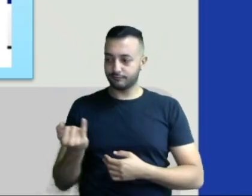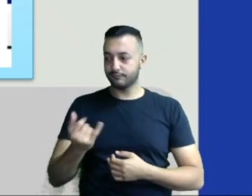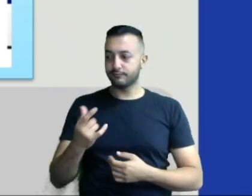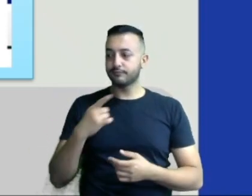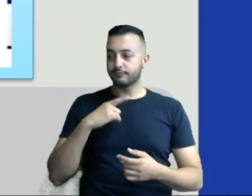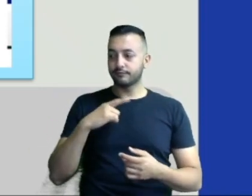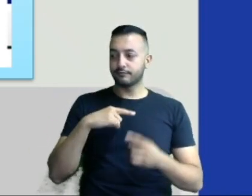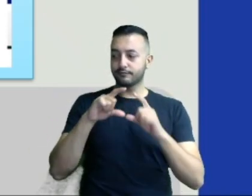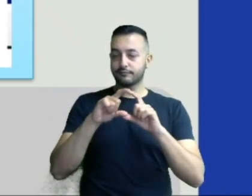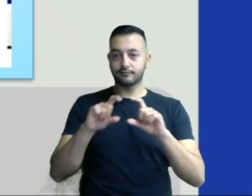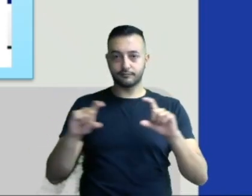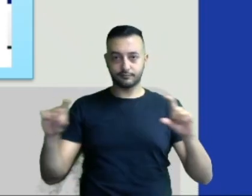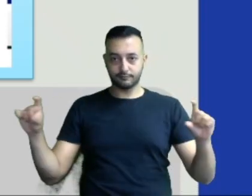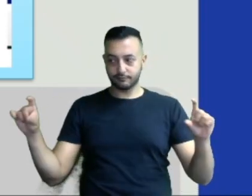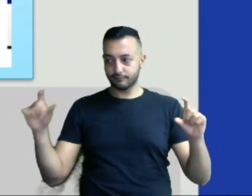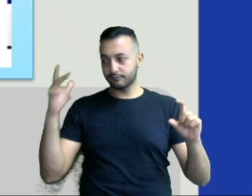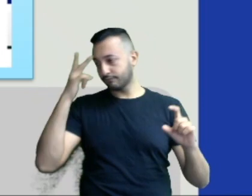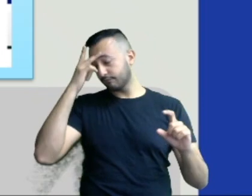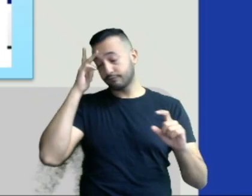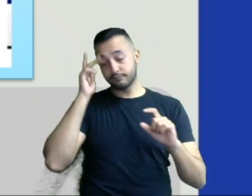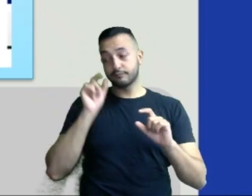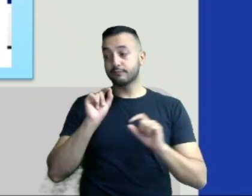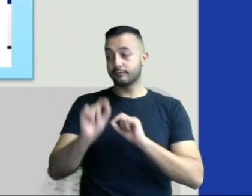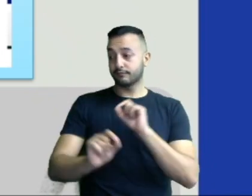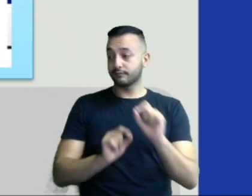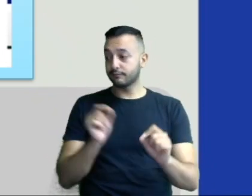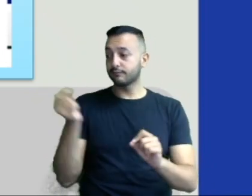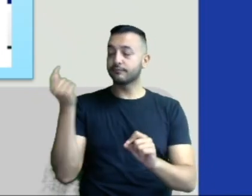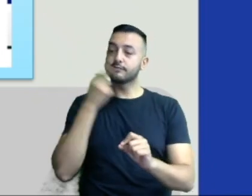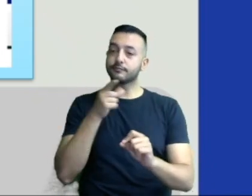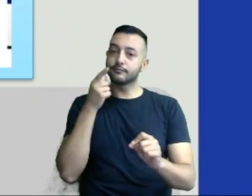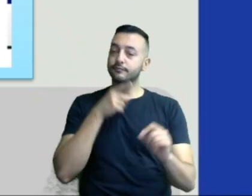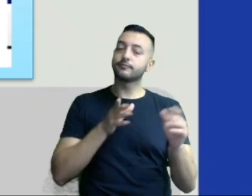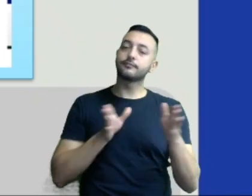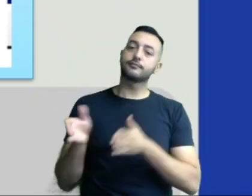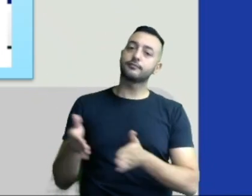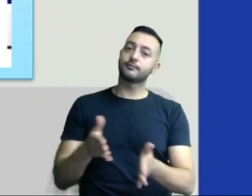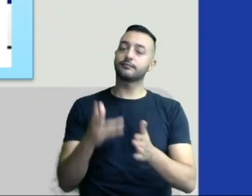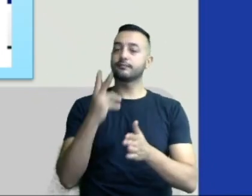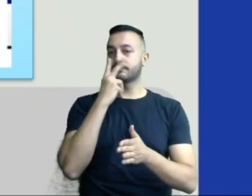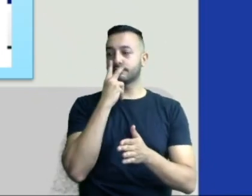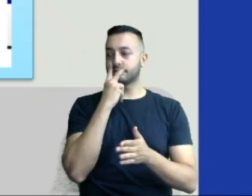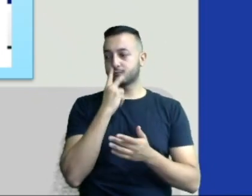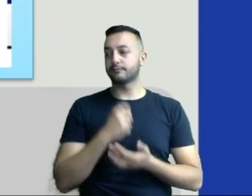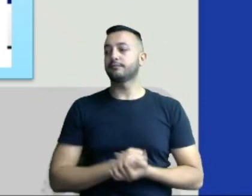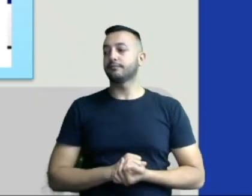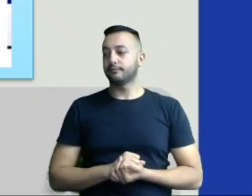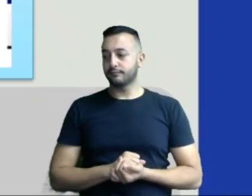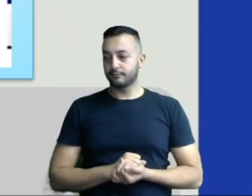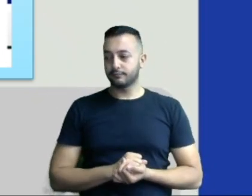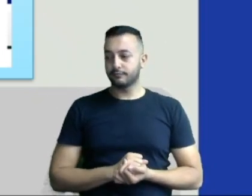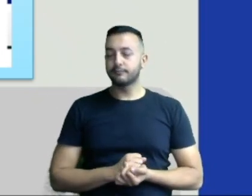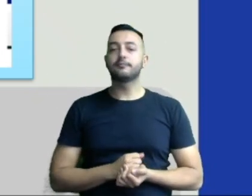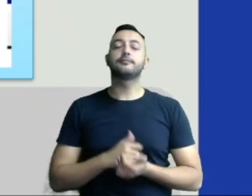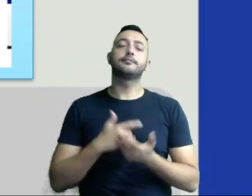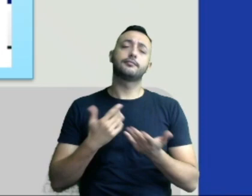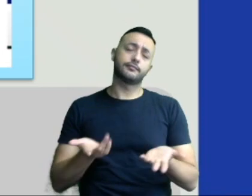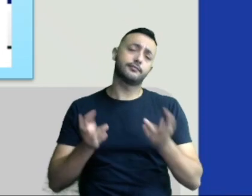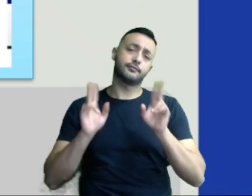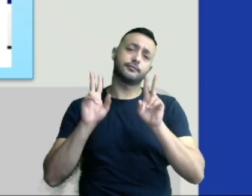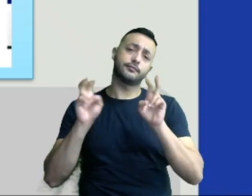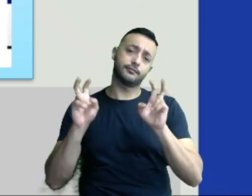gente tem os personagens que deram nome aos caminhos de Vitória de Santo Antão. Eu achei esse